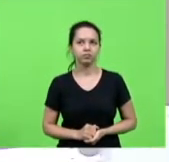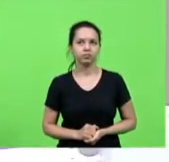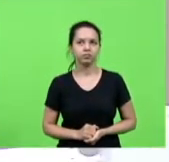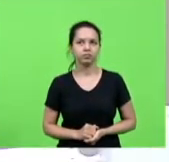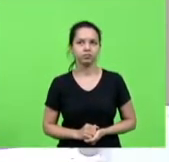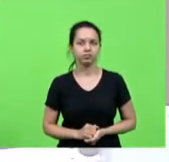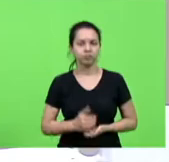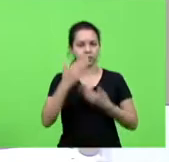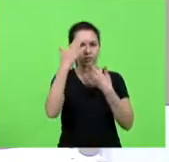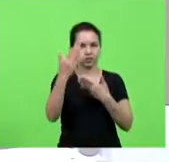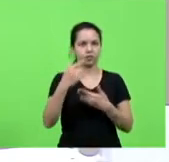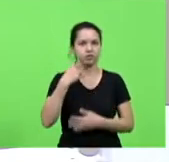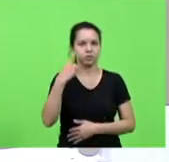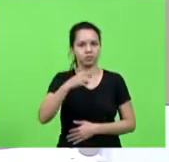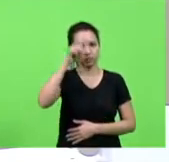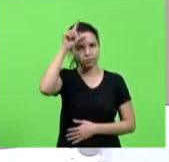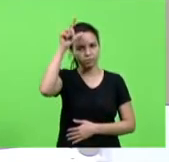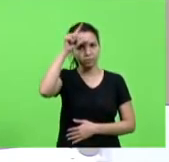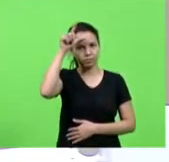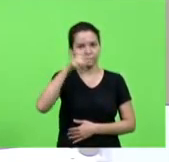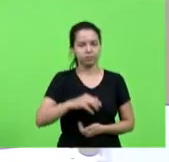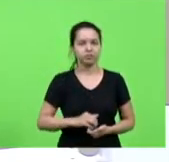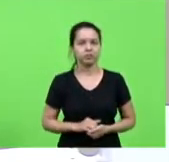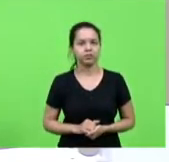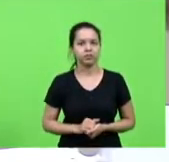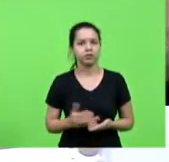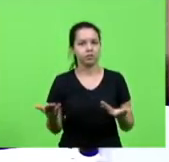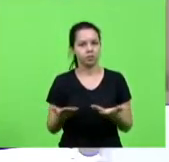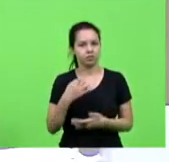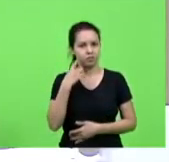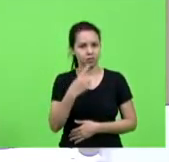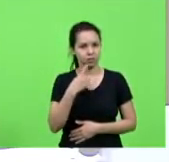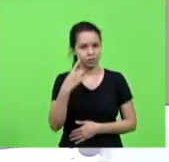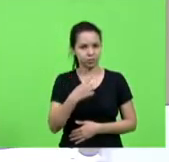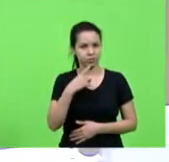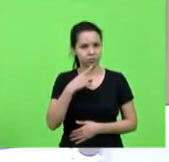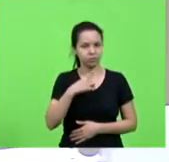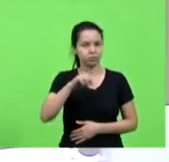Obrigado, deputado Sargento Lima. A próxima deputada inscrita é Ana